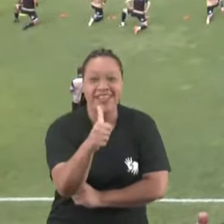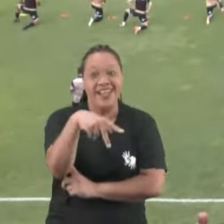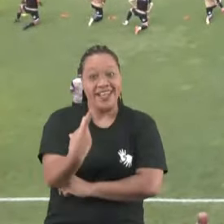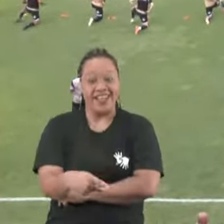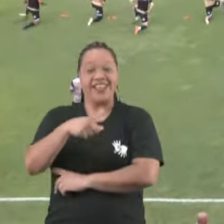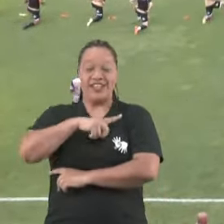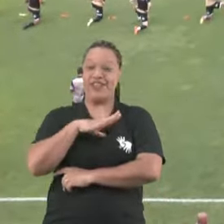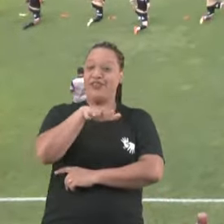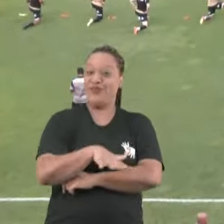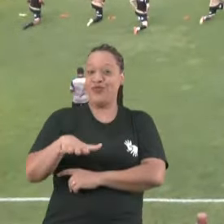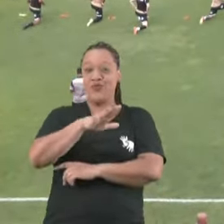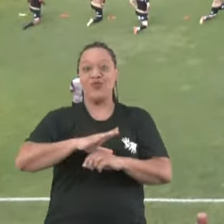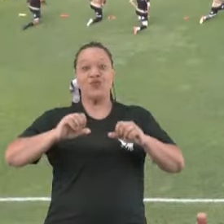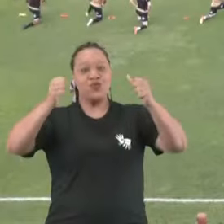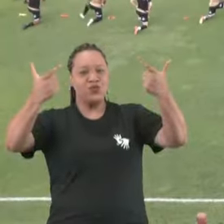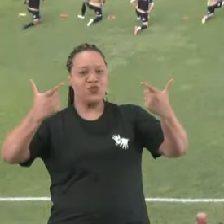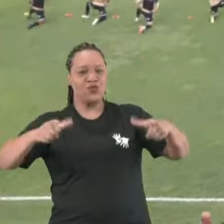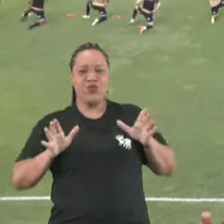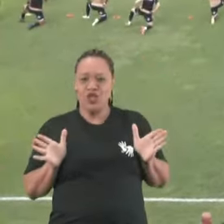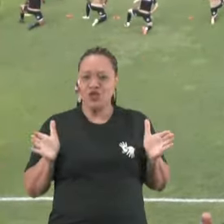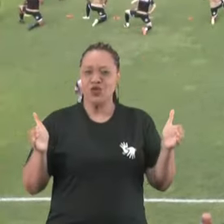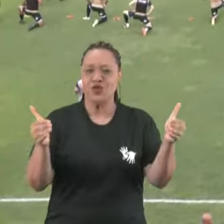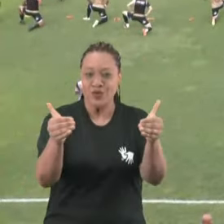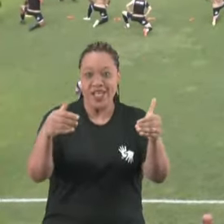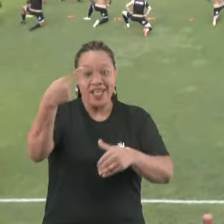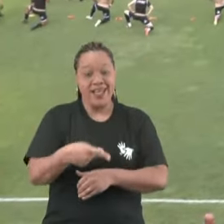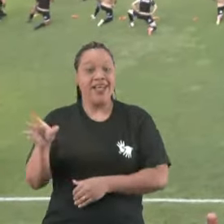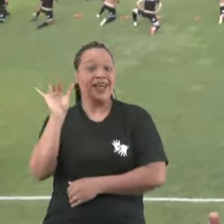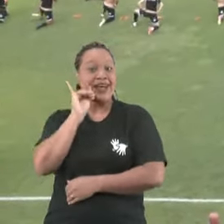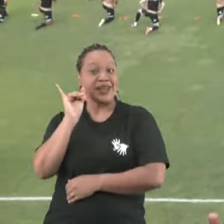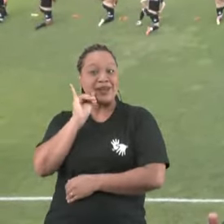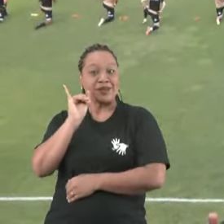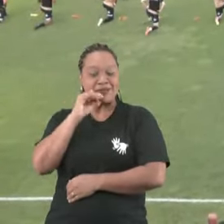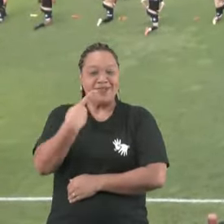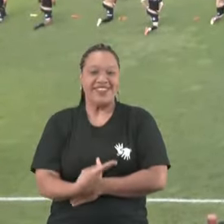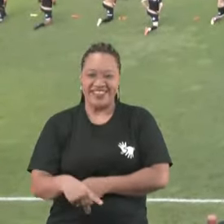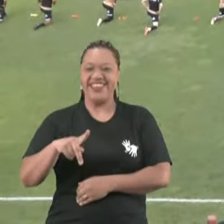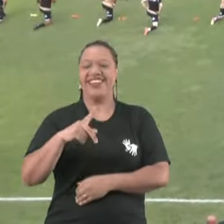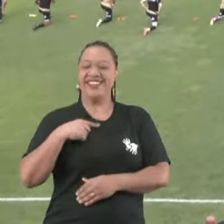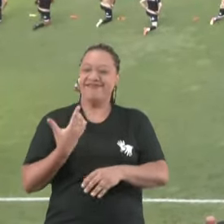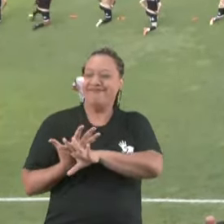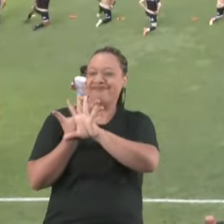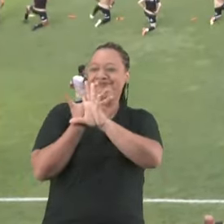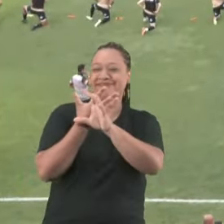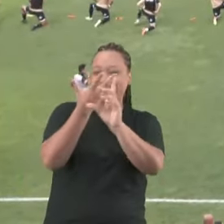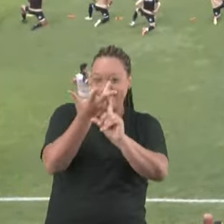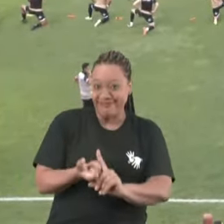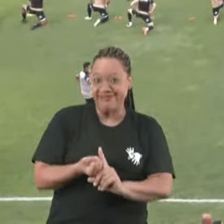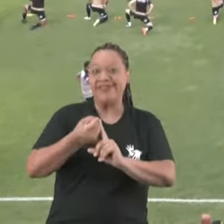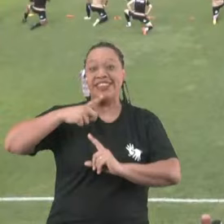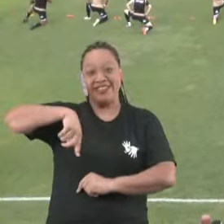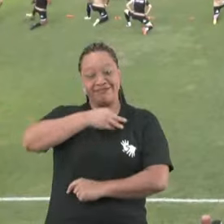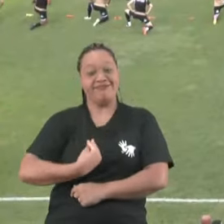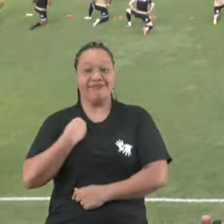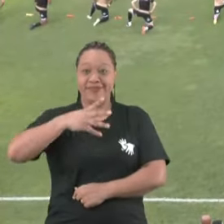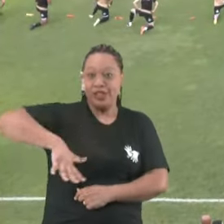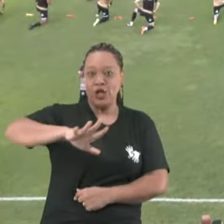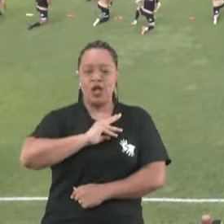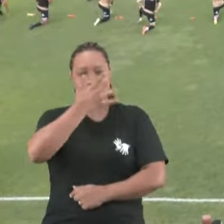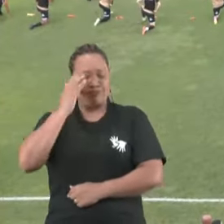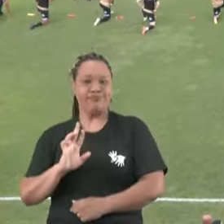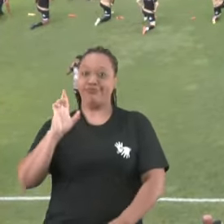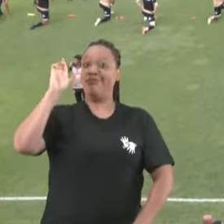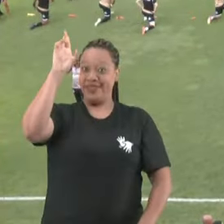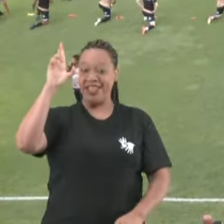Mata Fonseca, em Arapiraca, capital do Agreste Alagoano, que hoje recebe os donos da casa, a